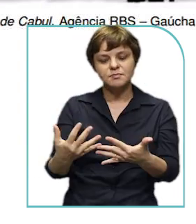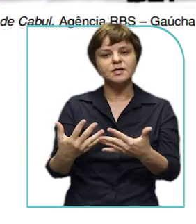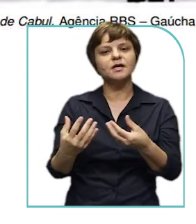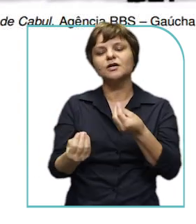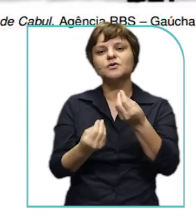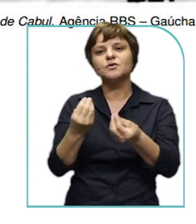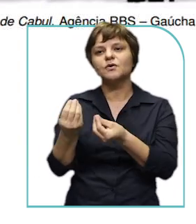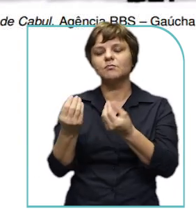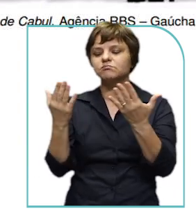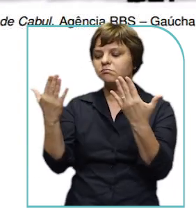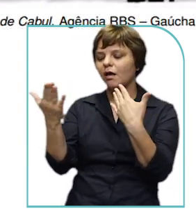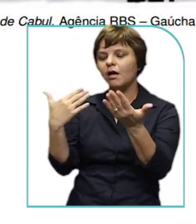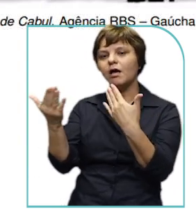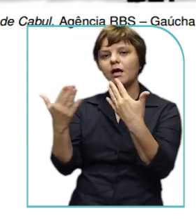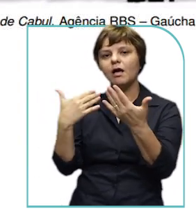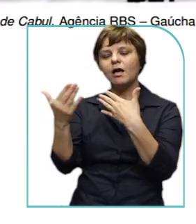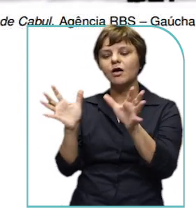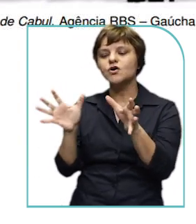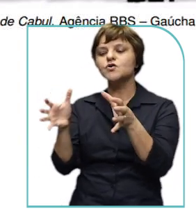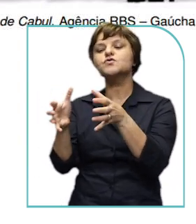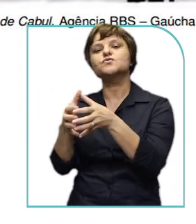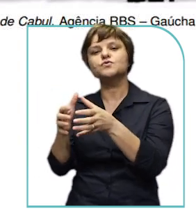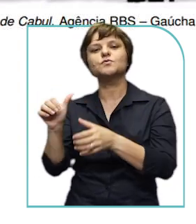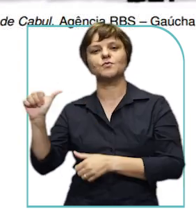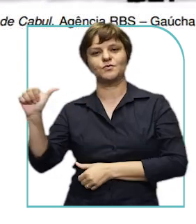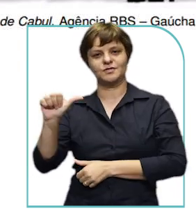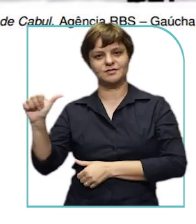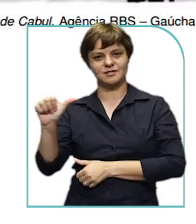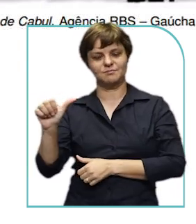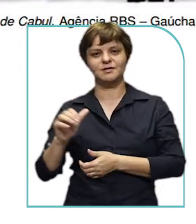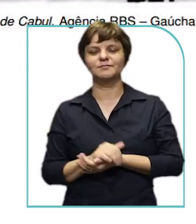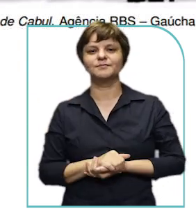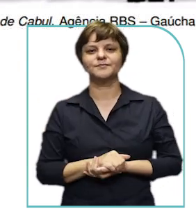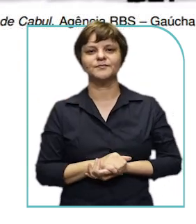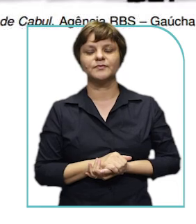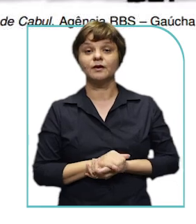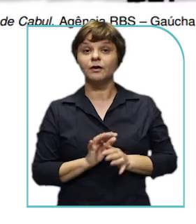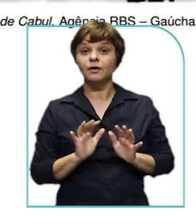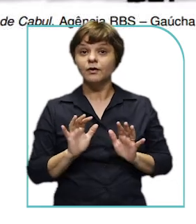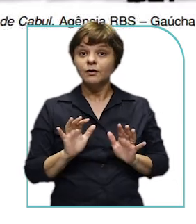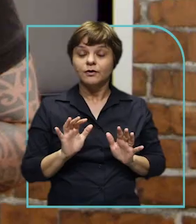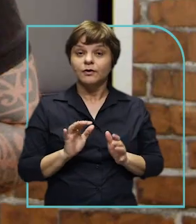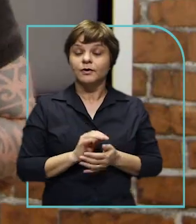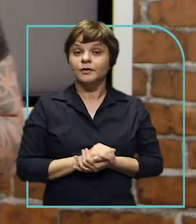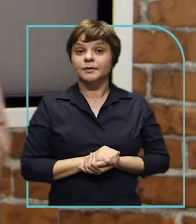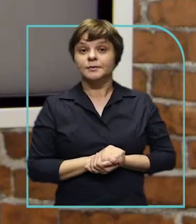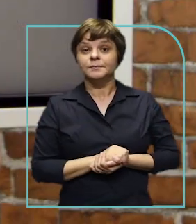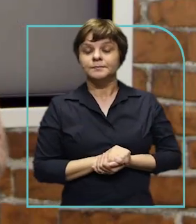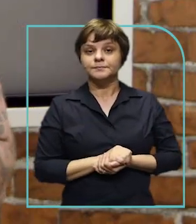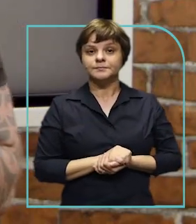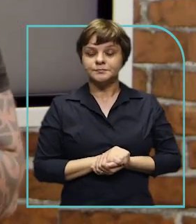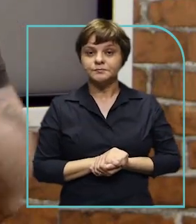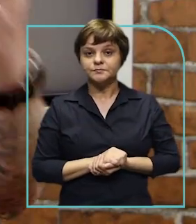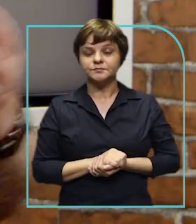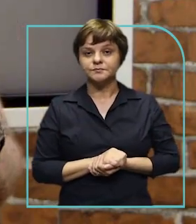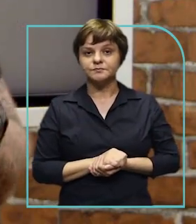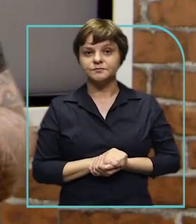aqui com o regime talibã. Pessoal, olha só,